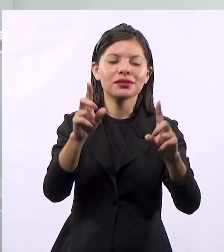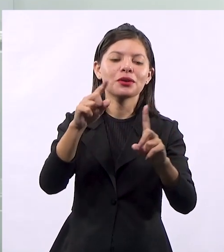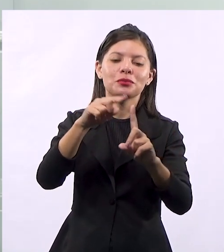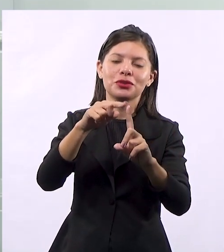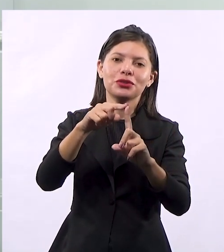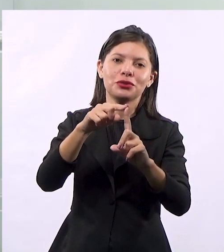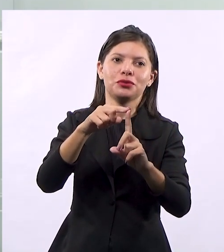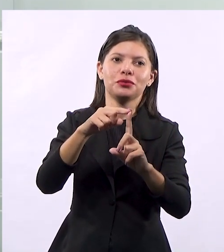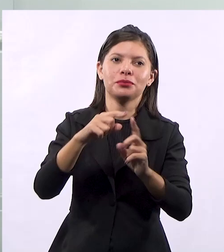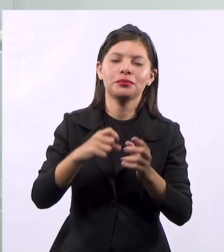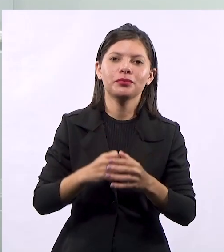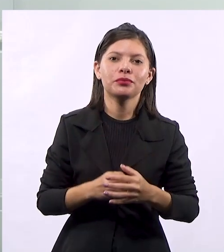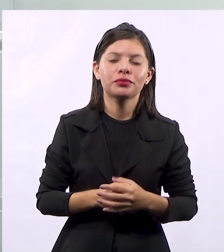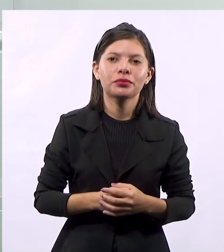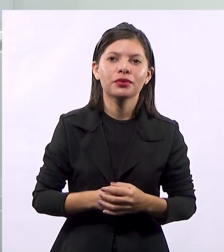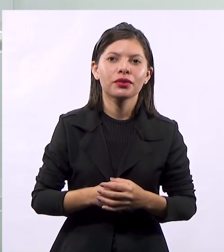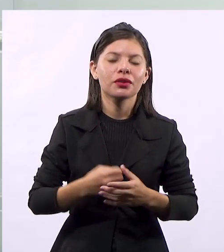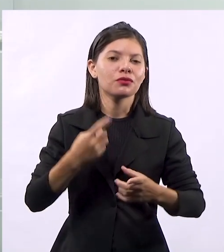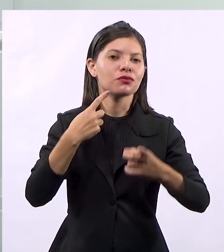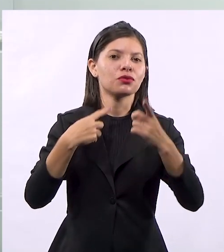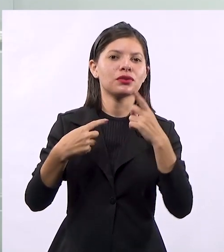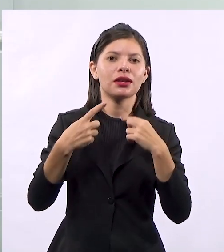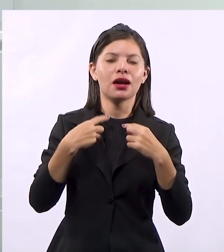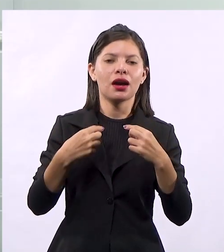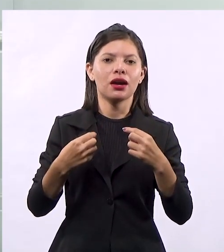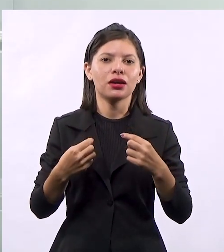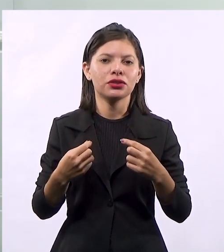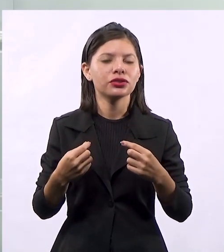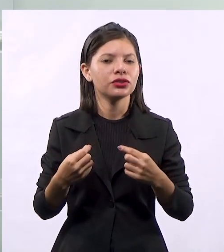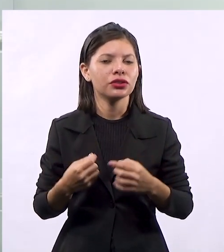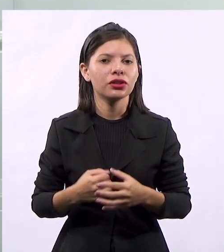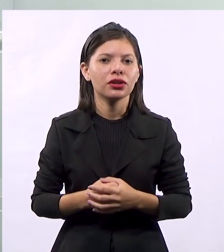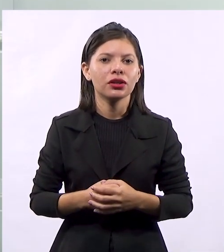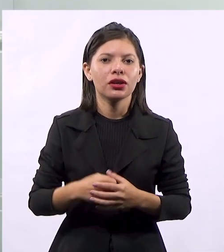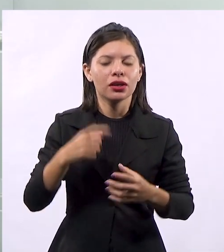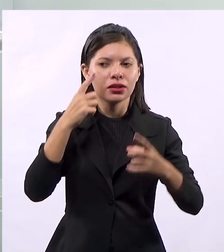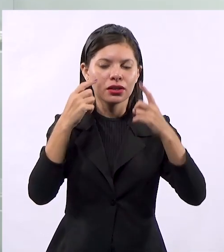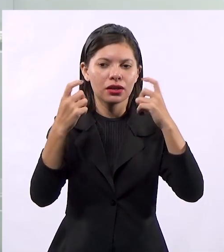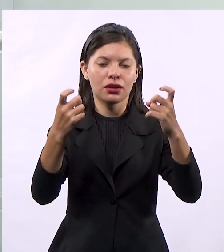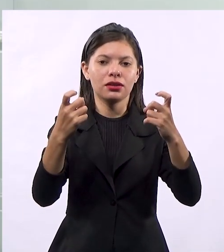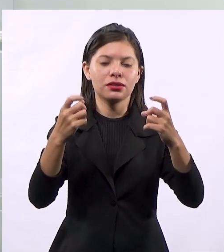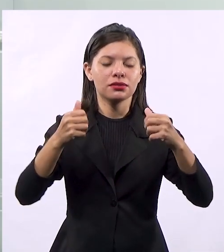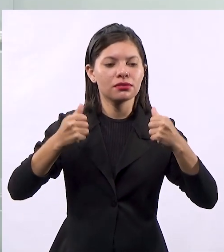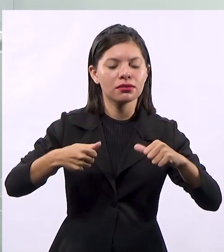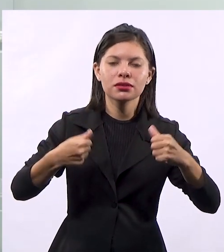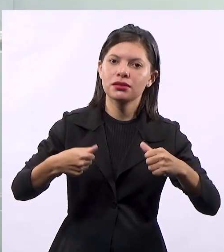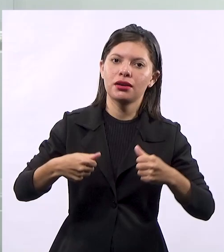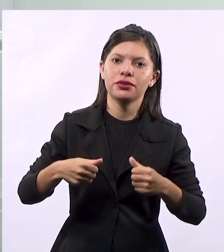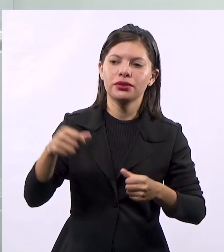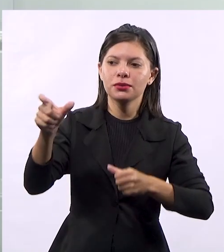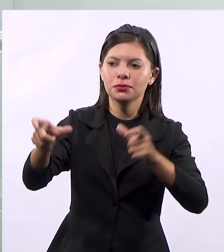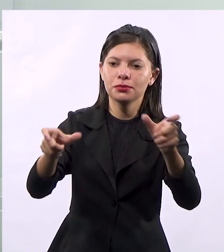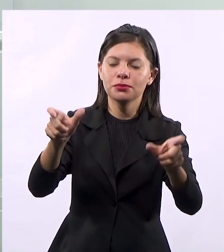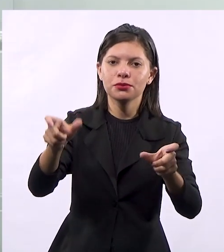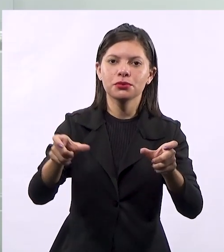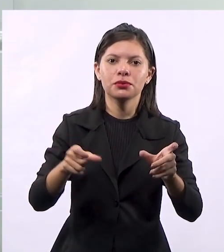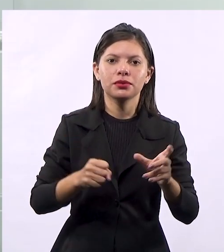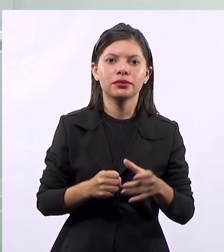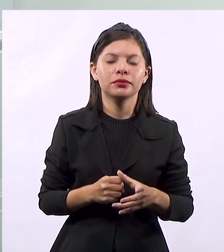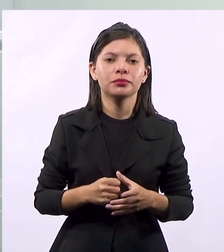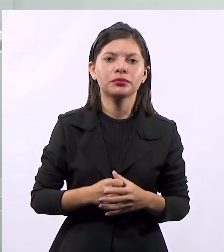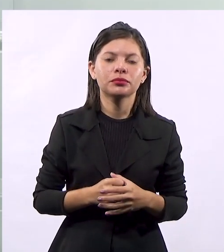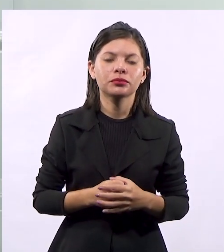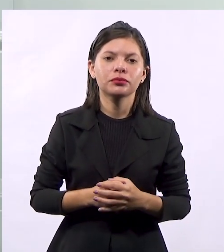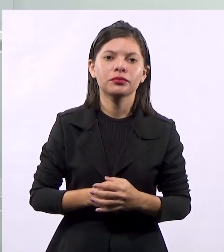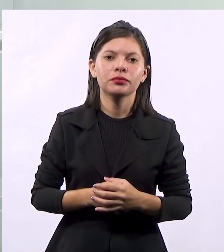praticado por alguns representantes, pessoas que são eleitas pela comunidade como um todo